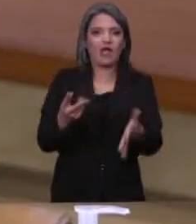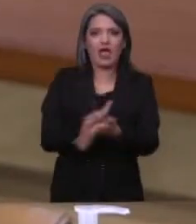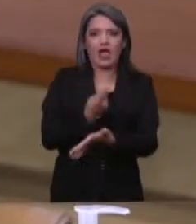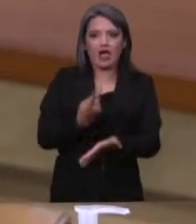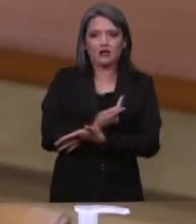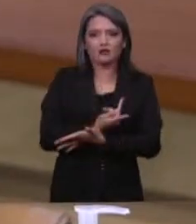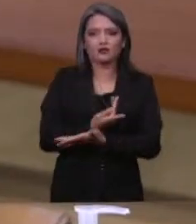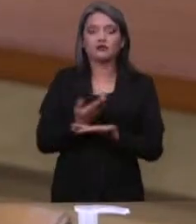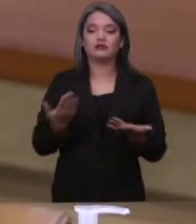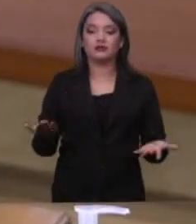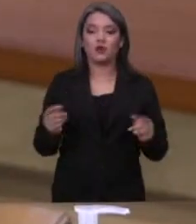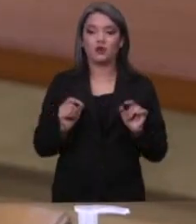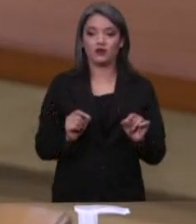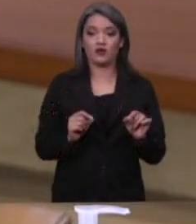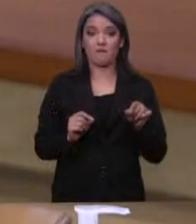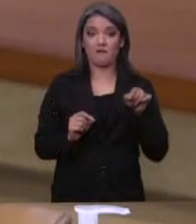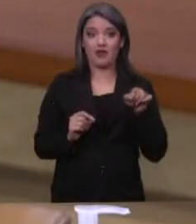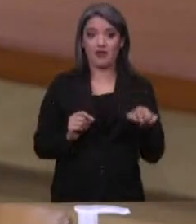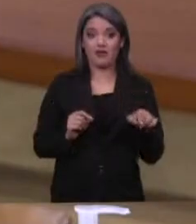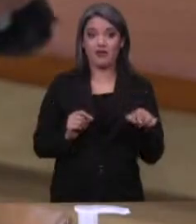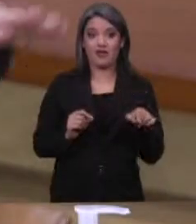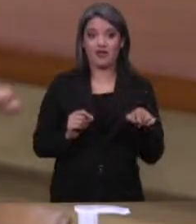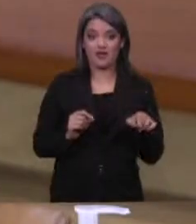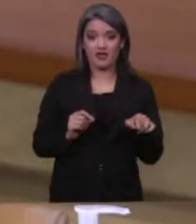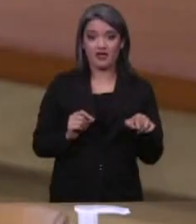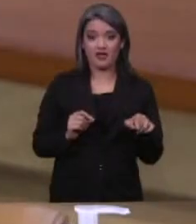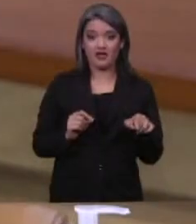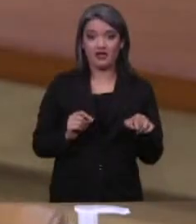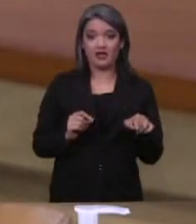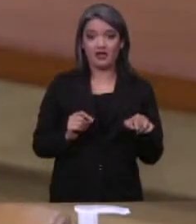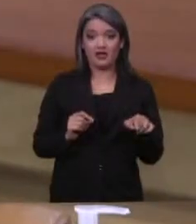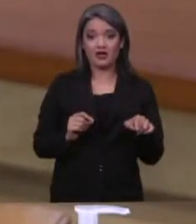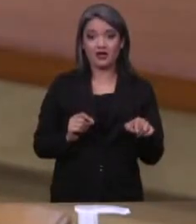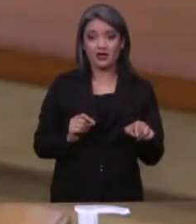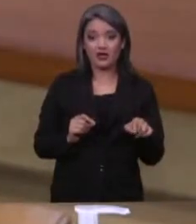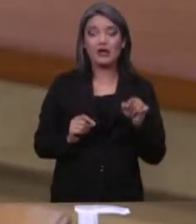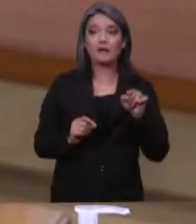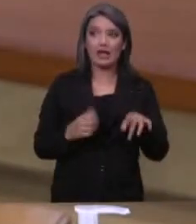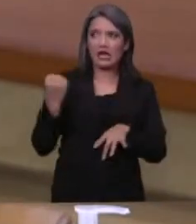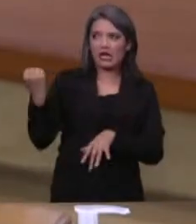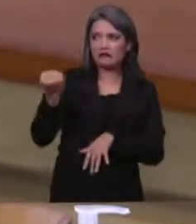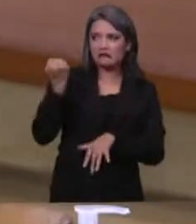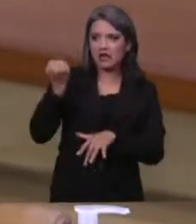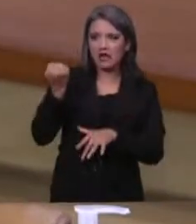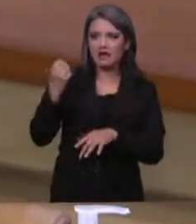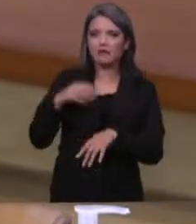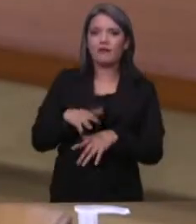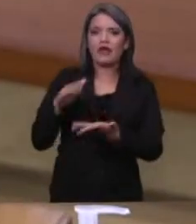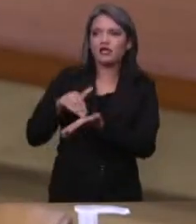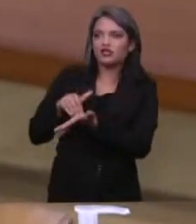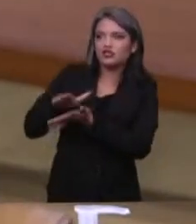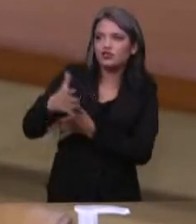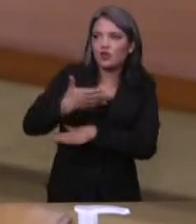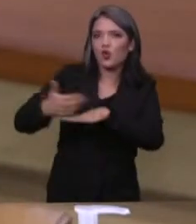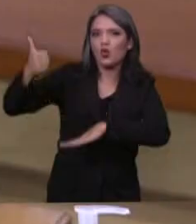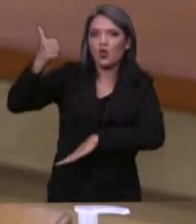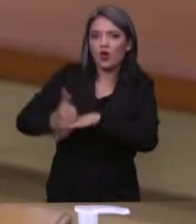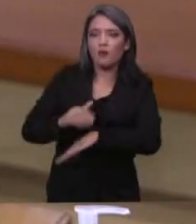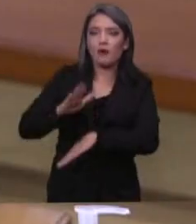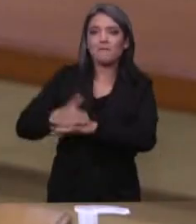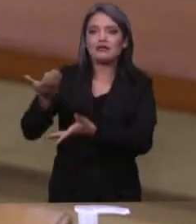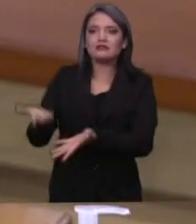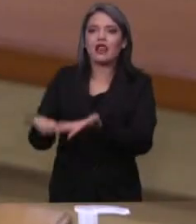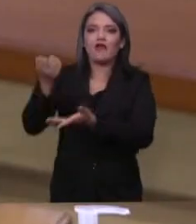Seria menos gravoso para ele destituir e dar o golpe do que fazer o que ele fez.